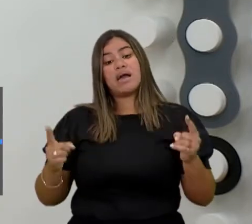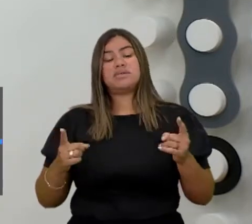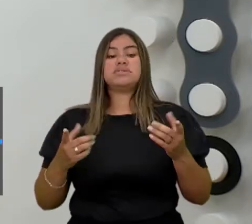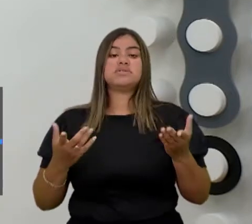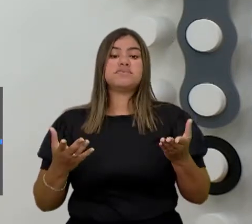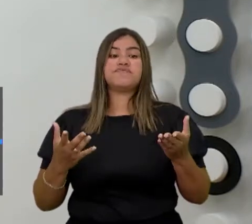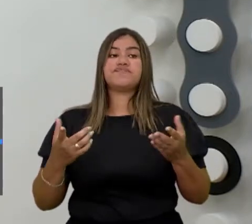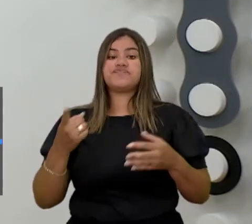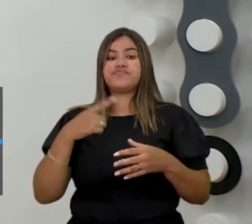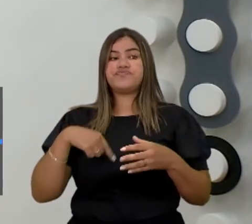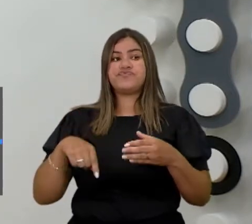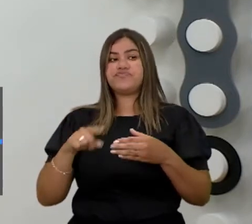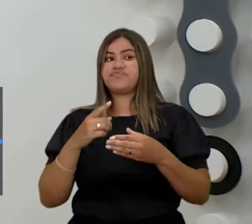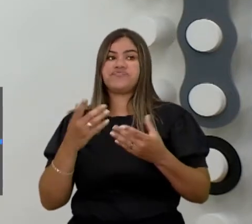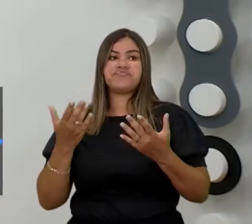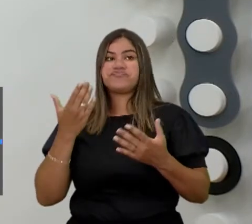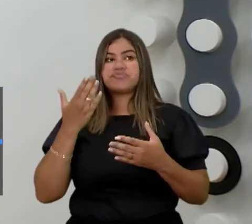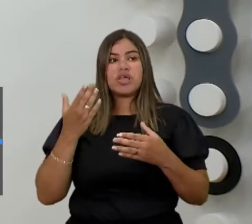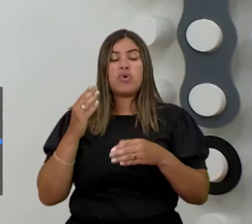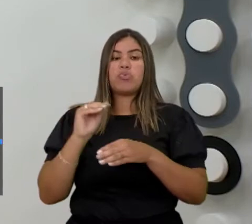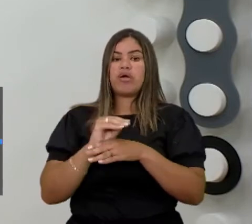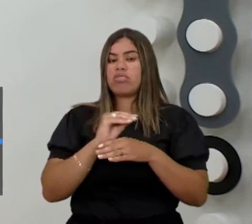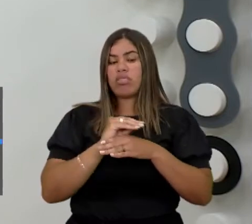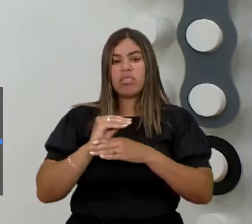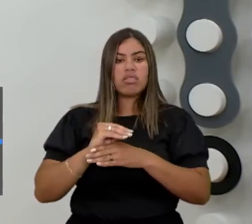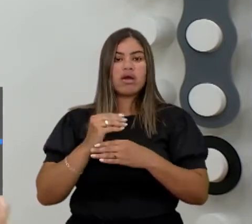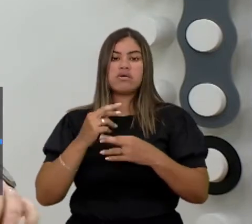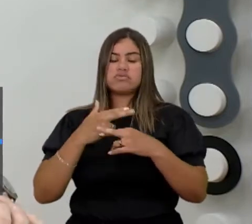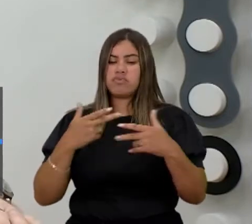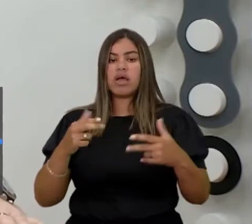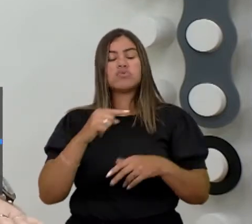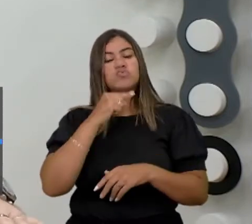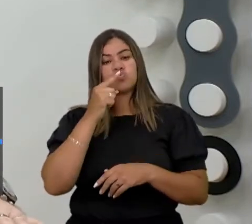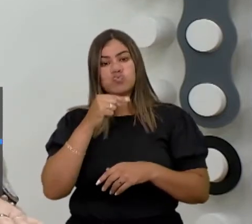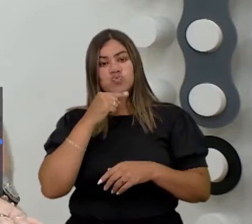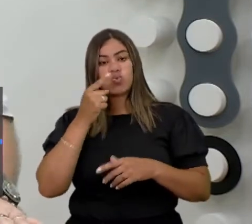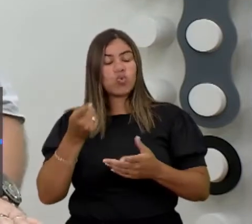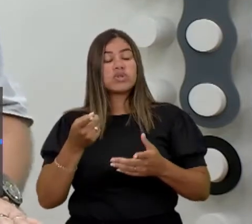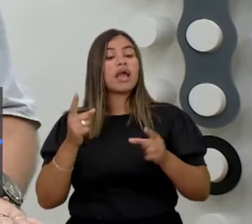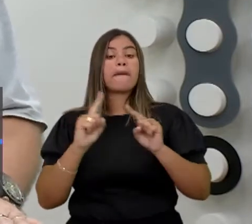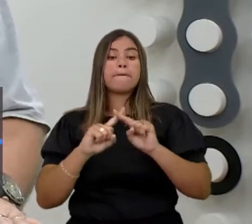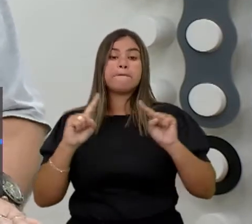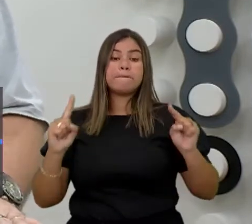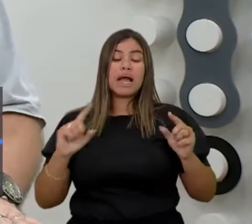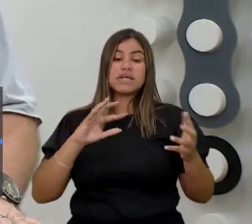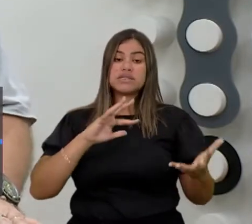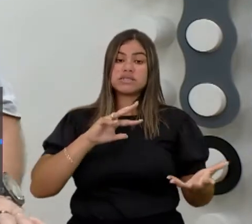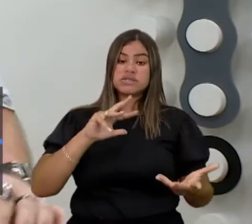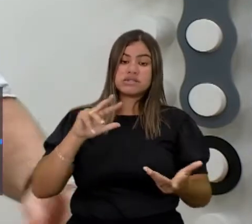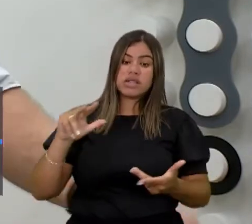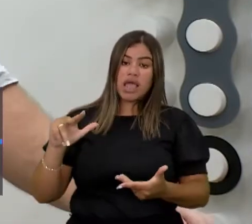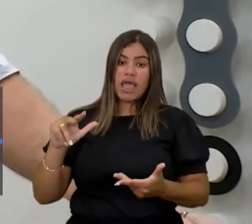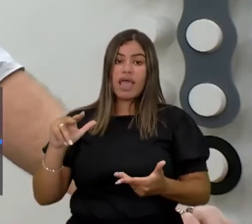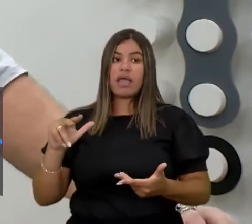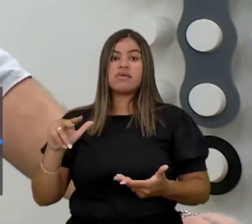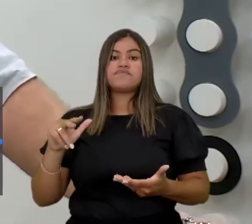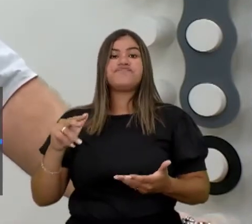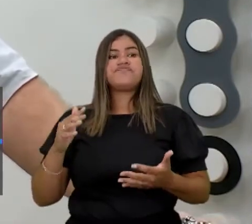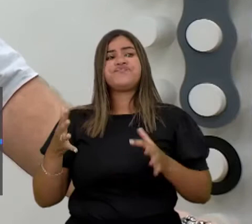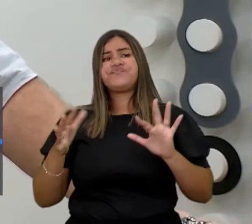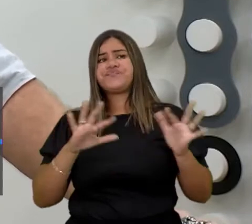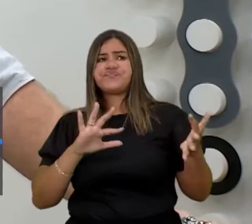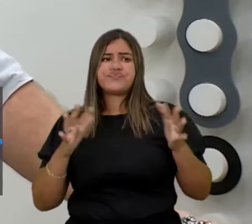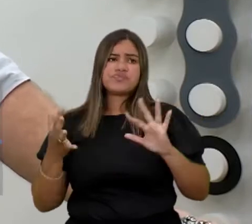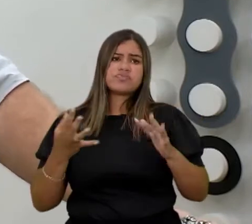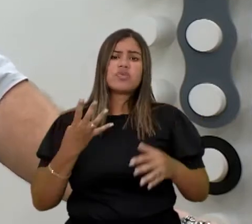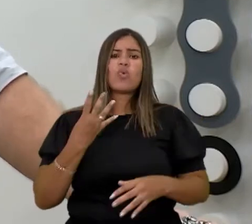como prever, né? Quando a gente fala, por exemplo, do surgimento do planeta Terra, a gente fala de 4 bilhões e